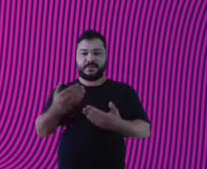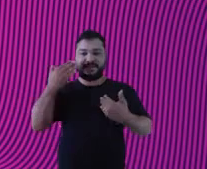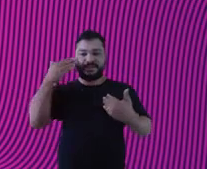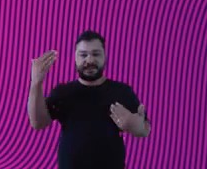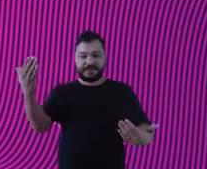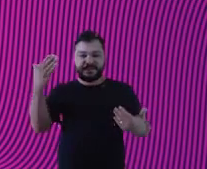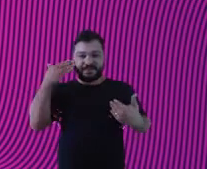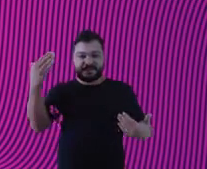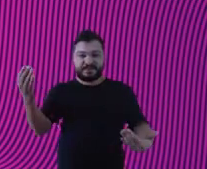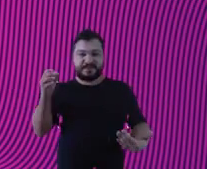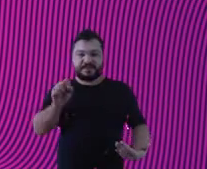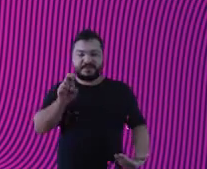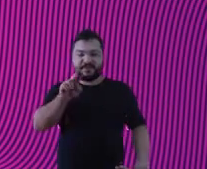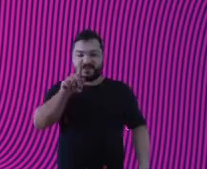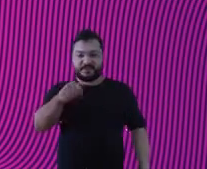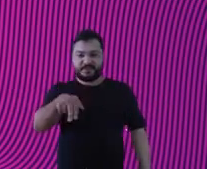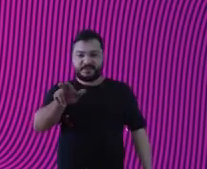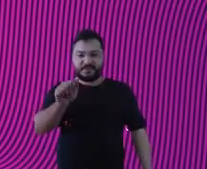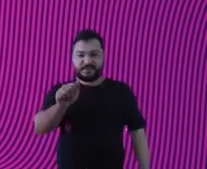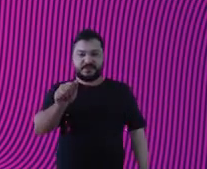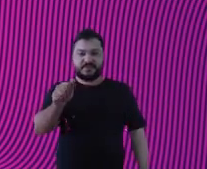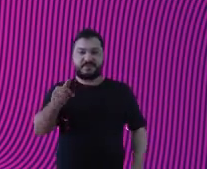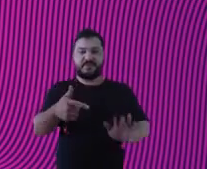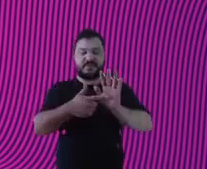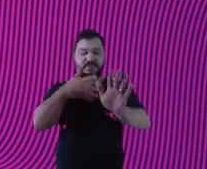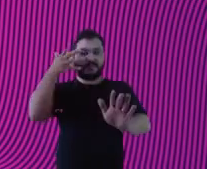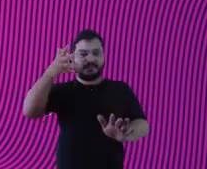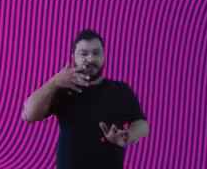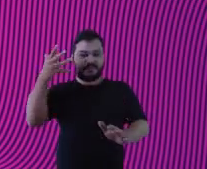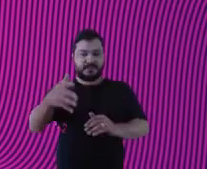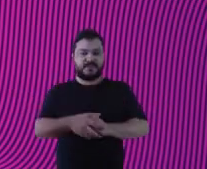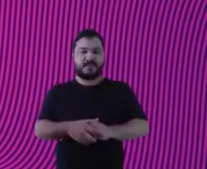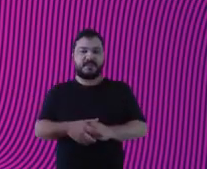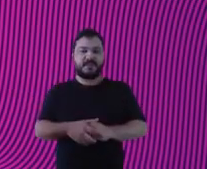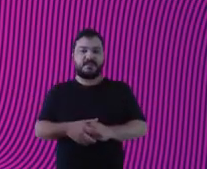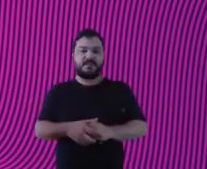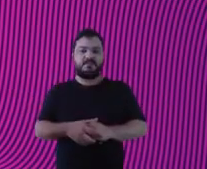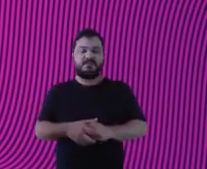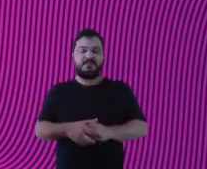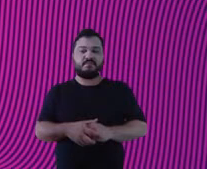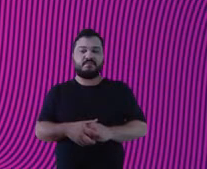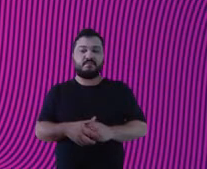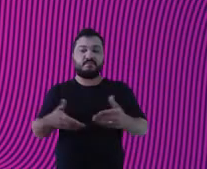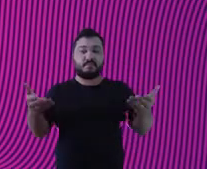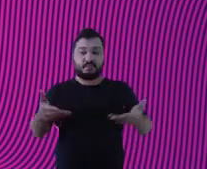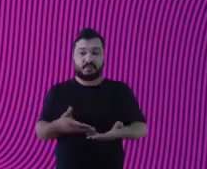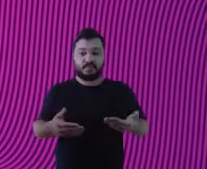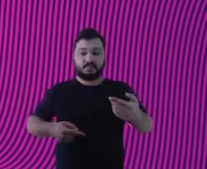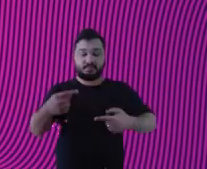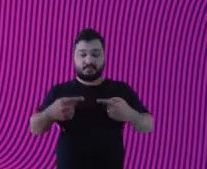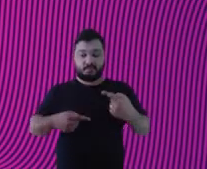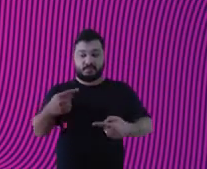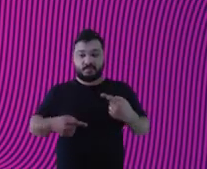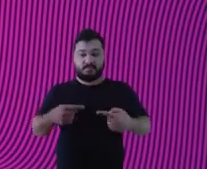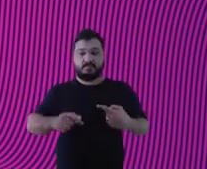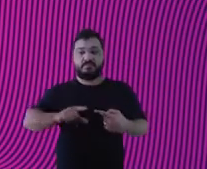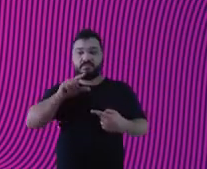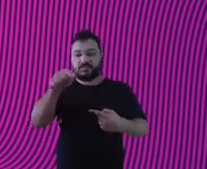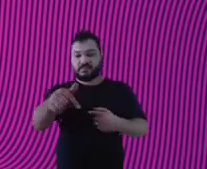Obrigado, Suzana, aí pela excelente apresentação do caso. Vamos deixar a discussão, vai ser depois,